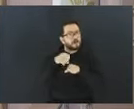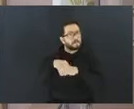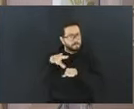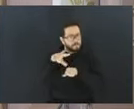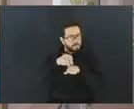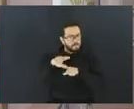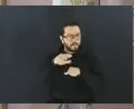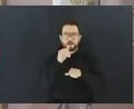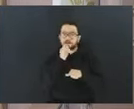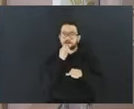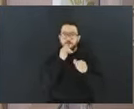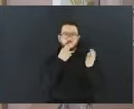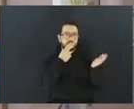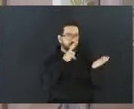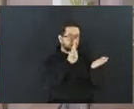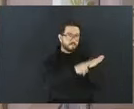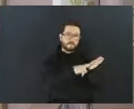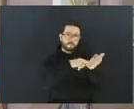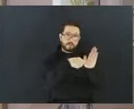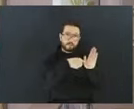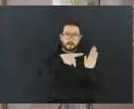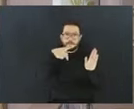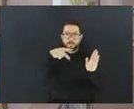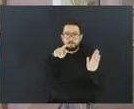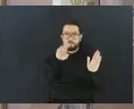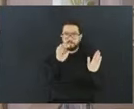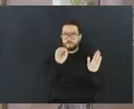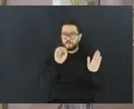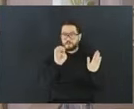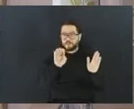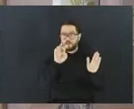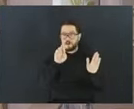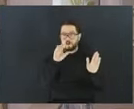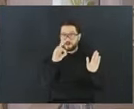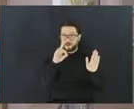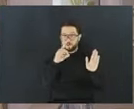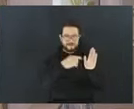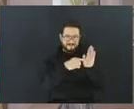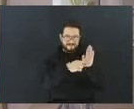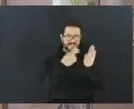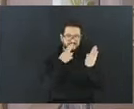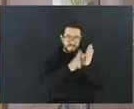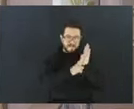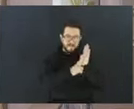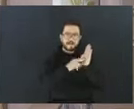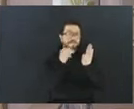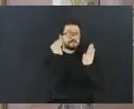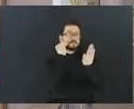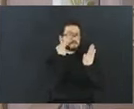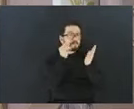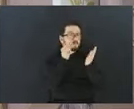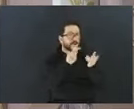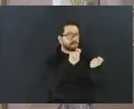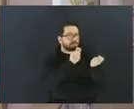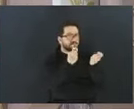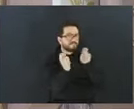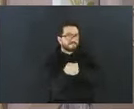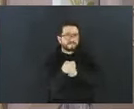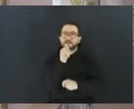do PROERD adaptada. Né? Então, em homenagem até à nossa vereadora, né, a Tânia Guerreiro, foi um